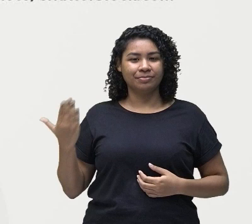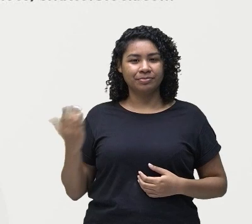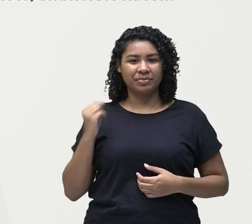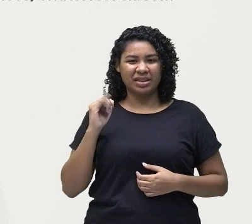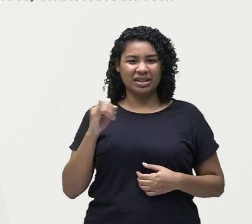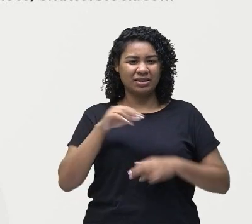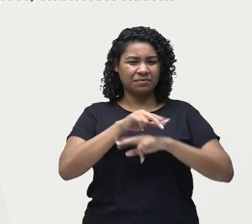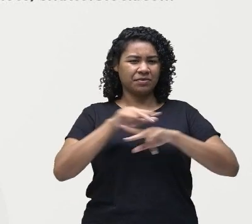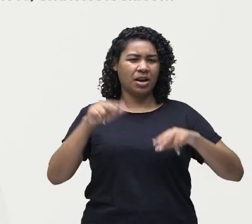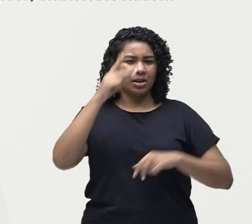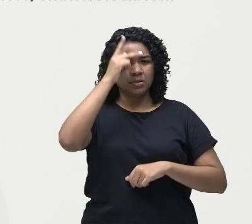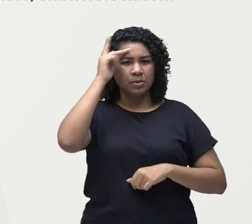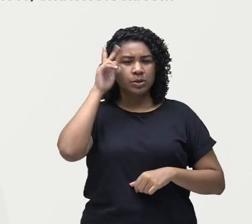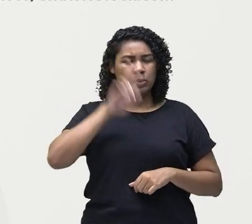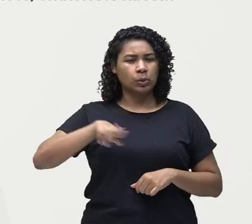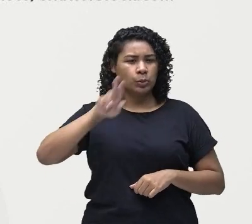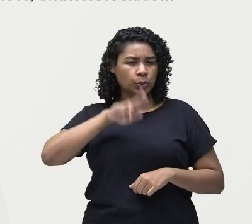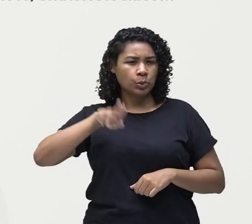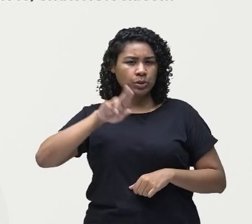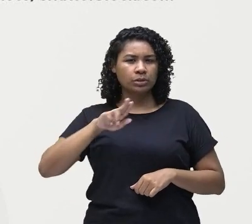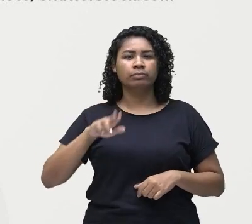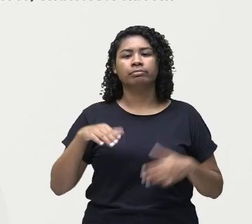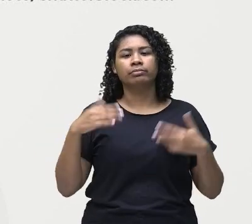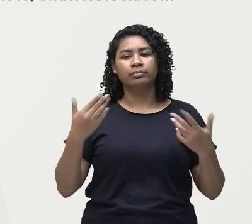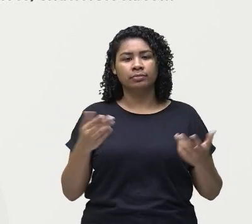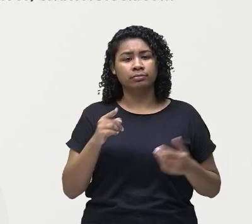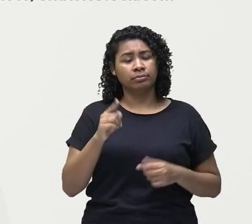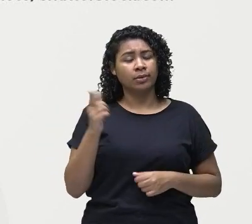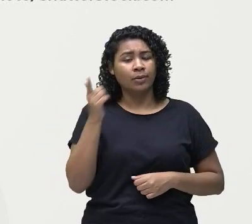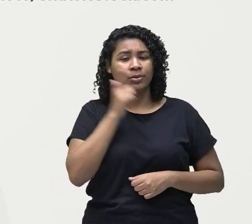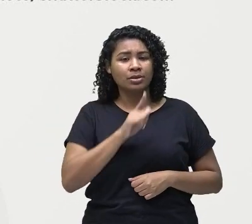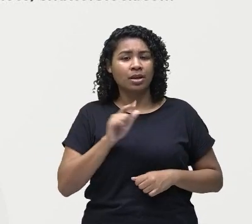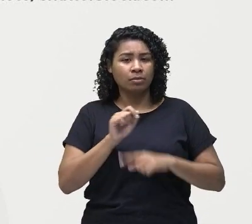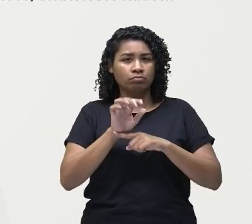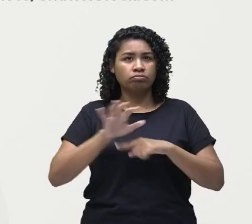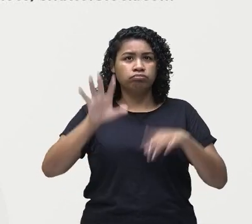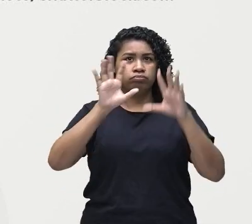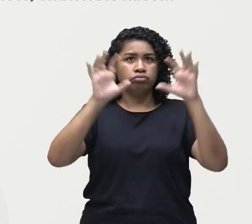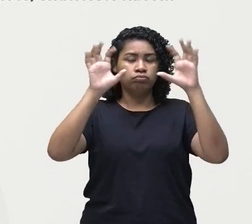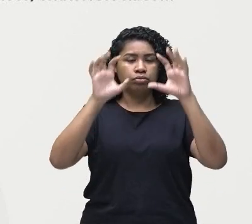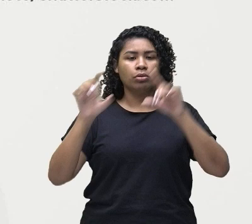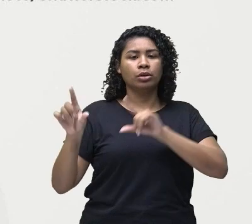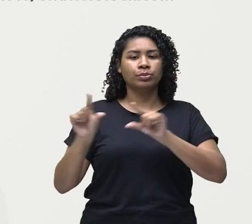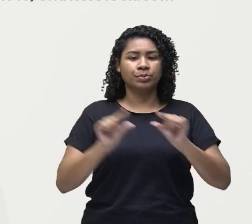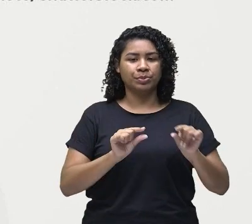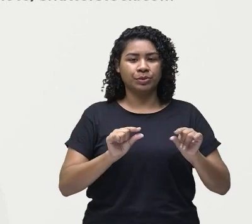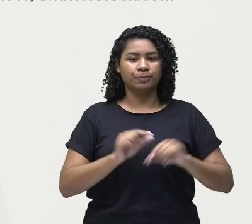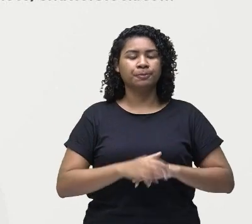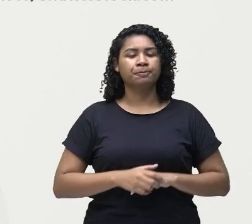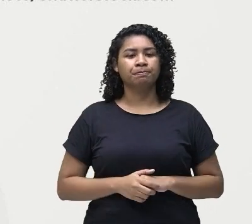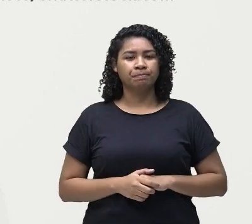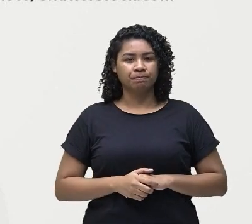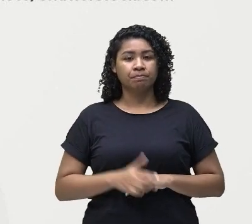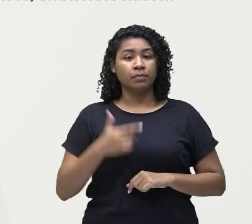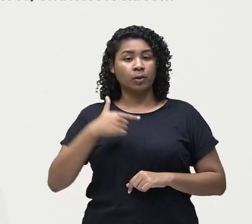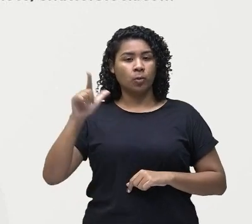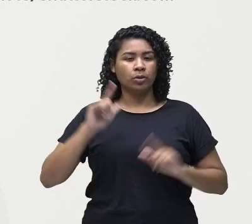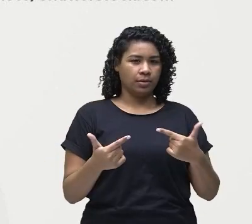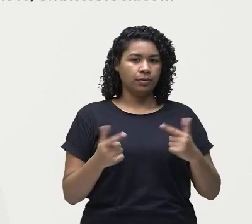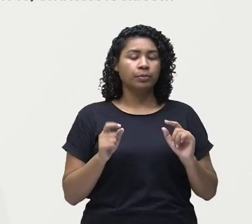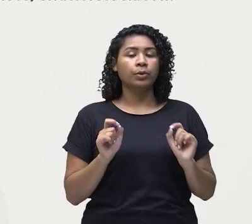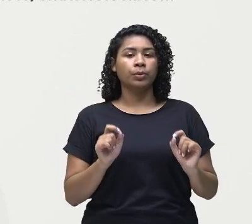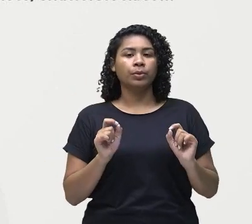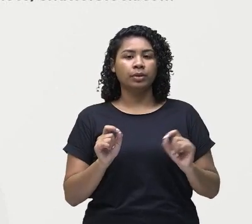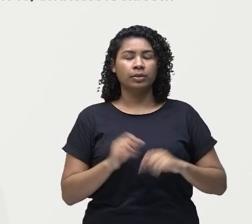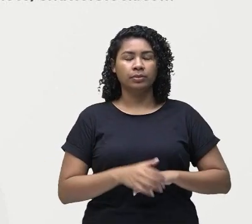várias pessoas usando o transporte público, você reduz a emissão de gases. Outra atitude é